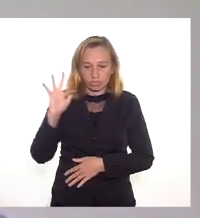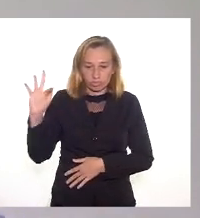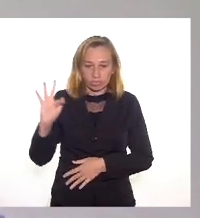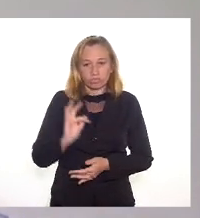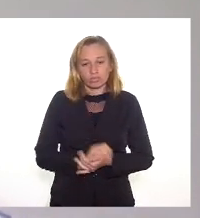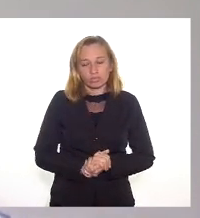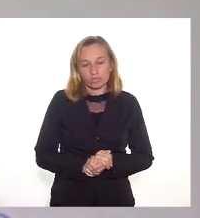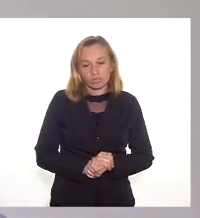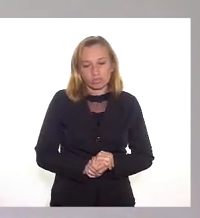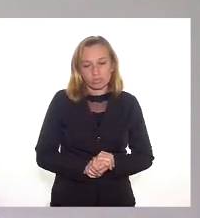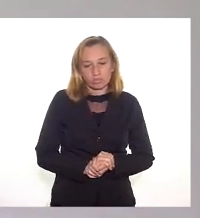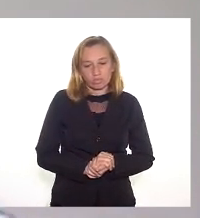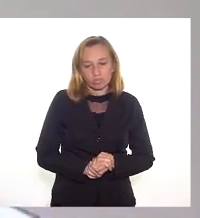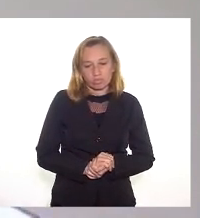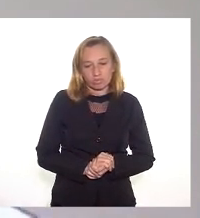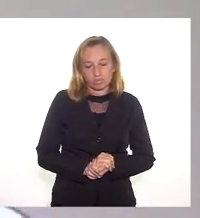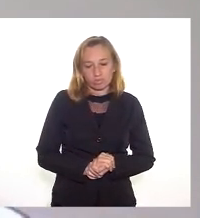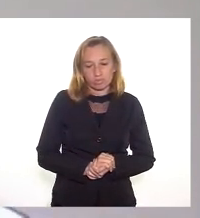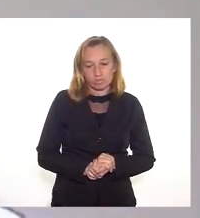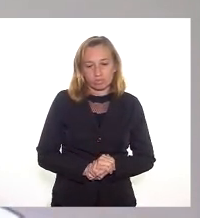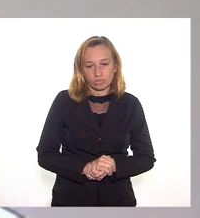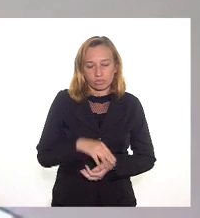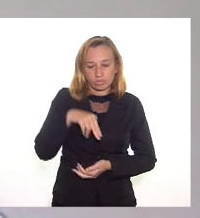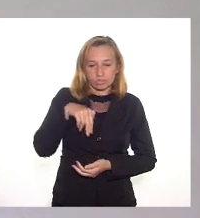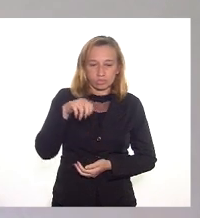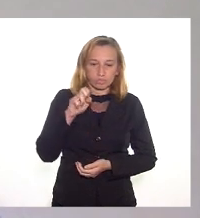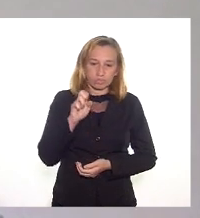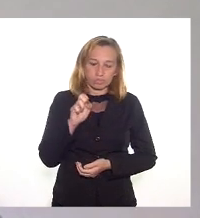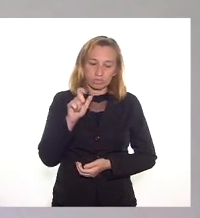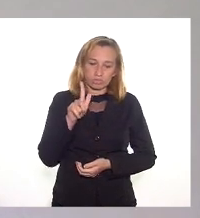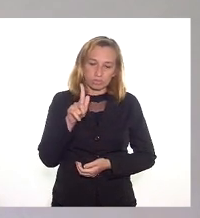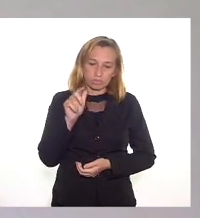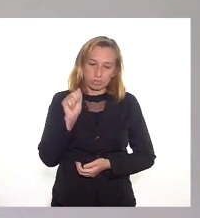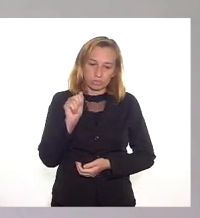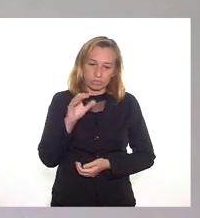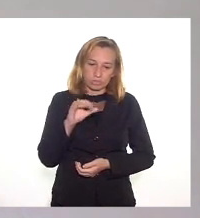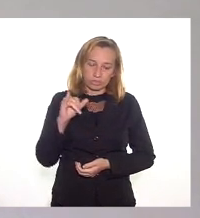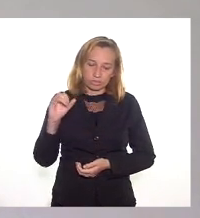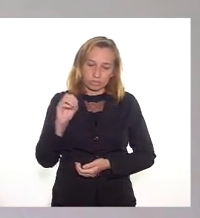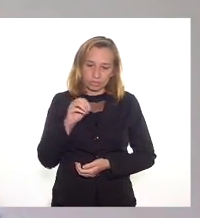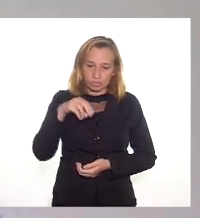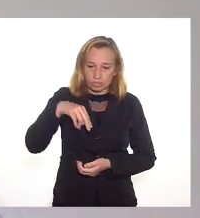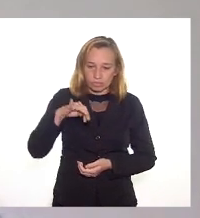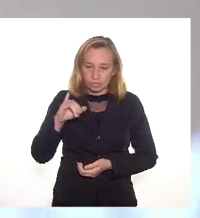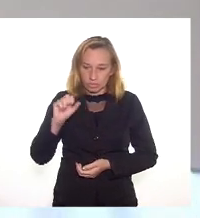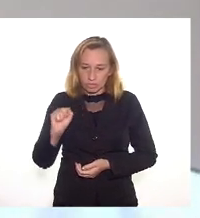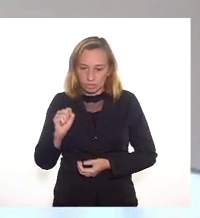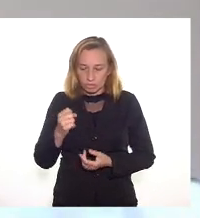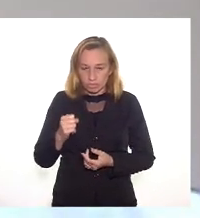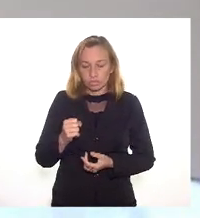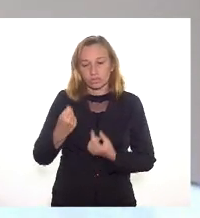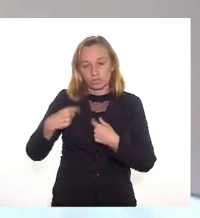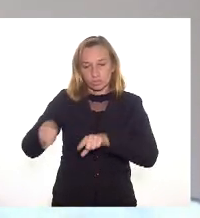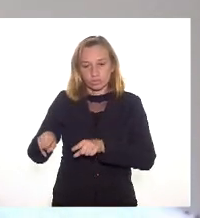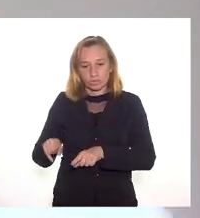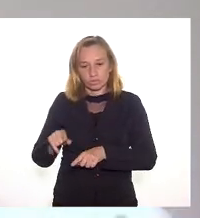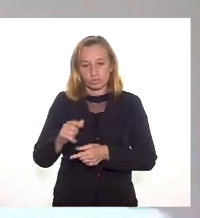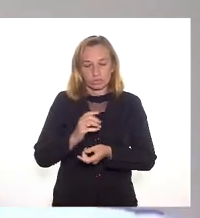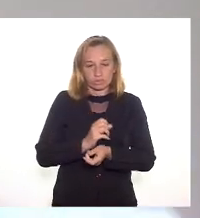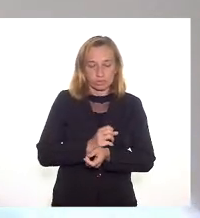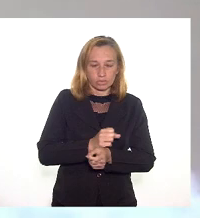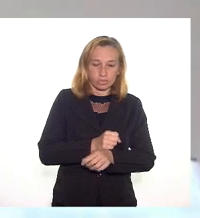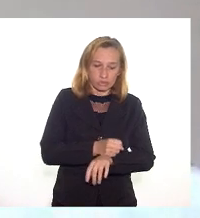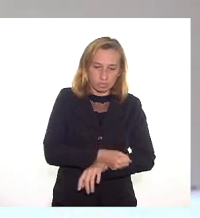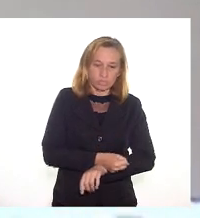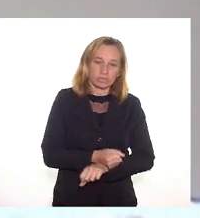uma espécie de negacionismo em relação à escravatura assim como já houve e ainda aqueles